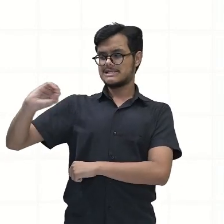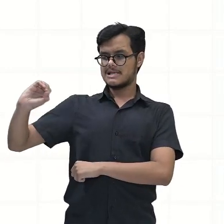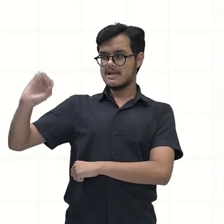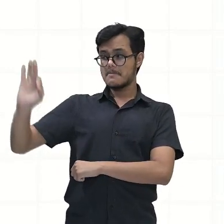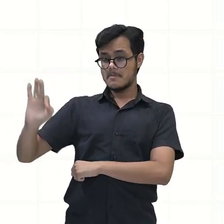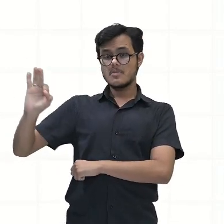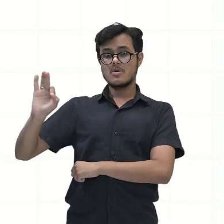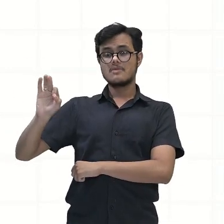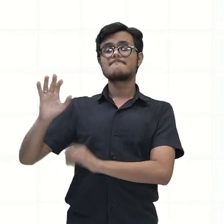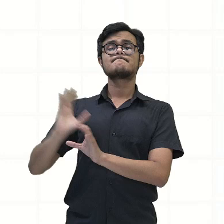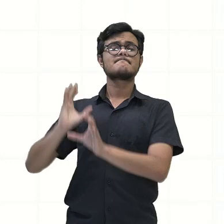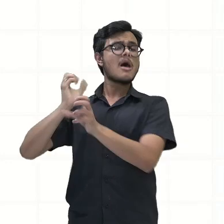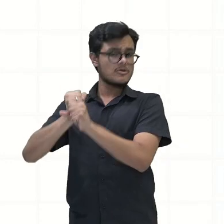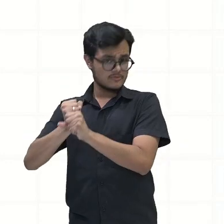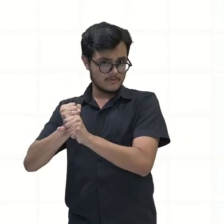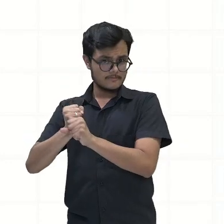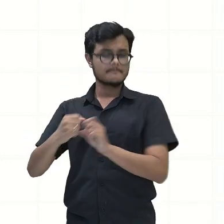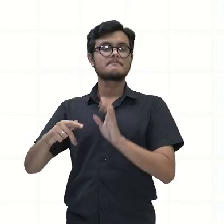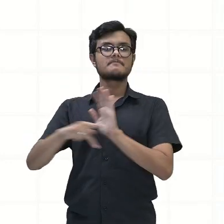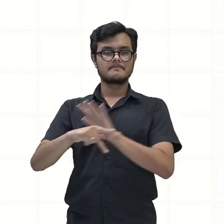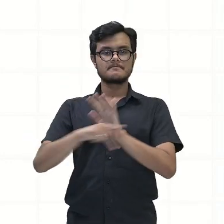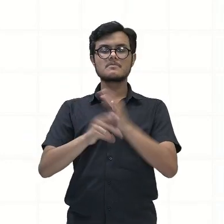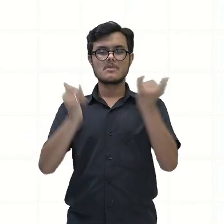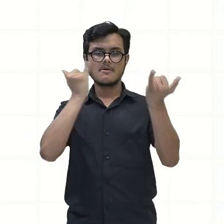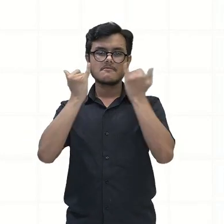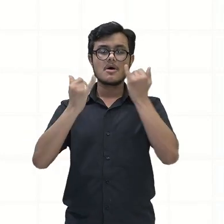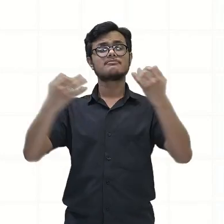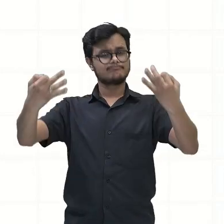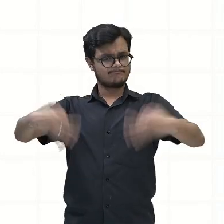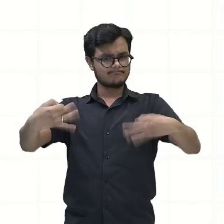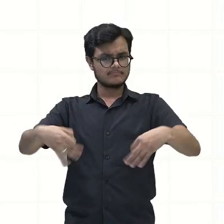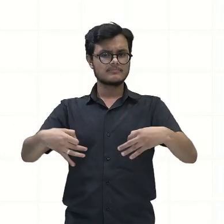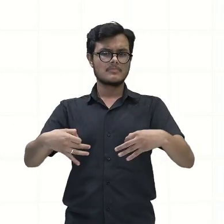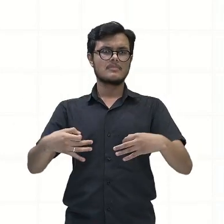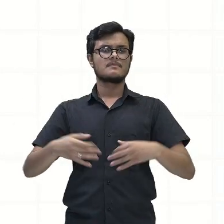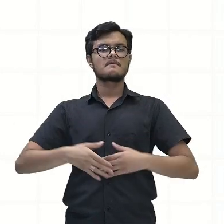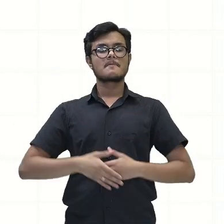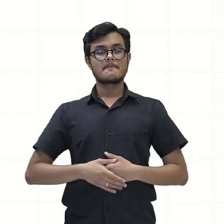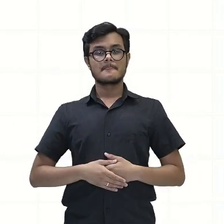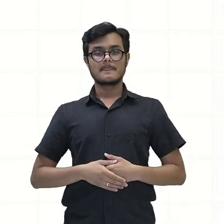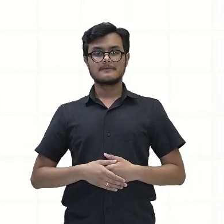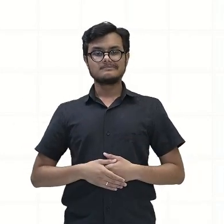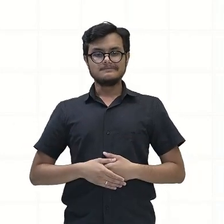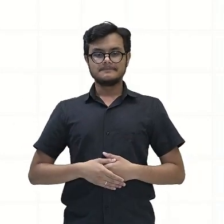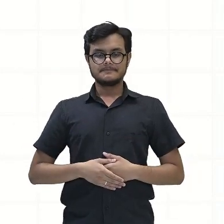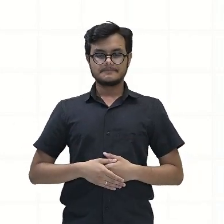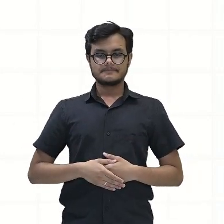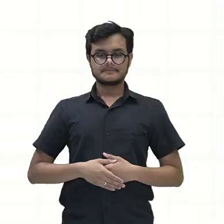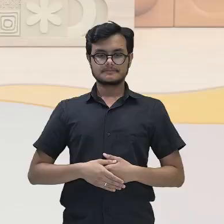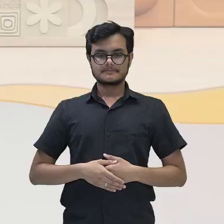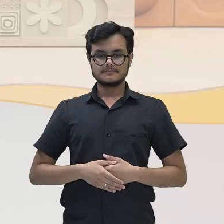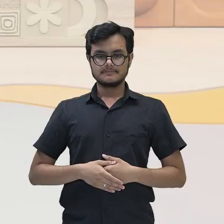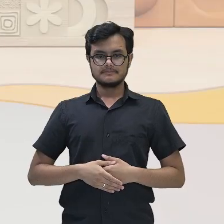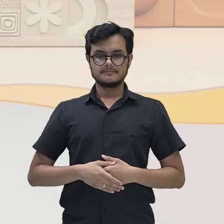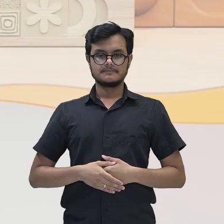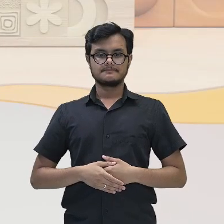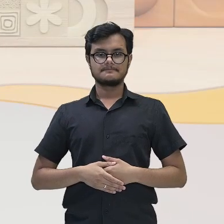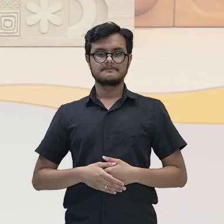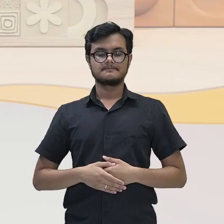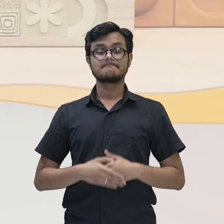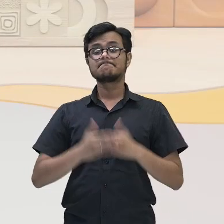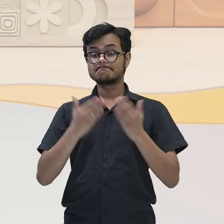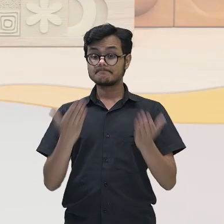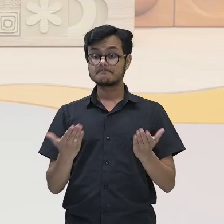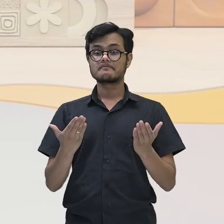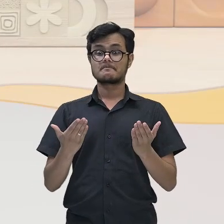vai verificar aí essas informações e aí a gente consegue compreender a análise. Então, a partir